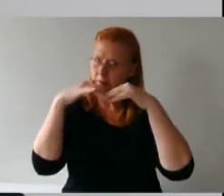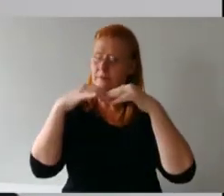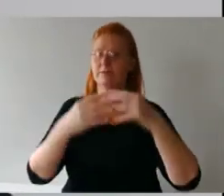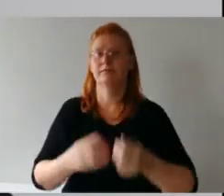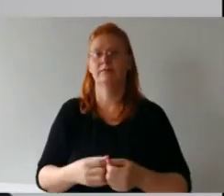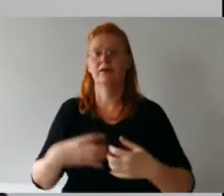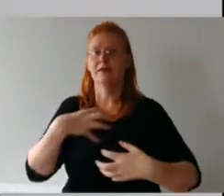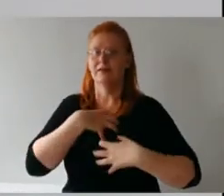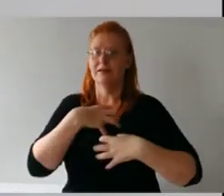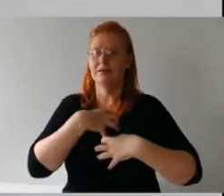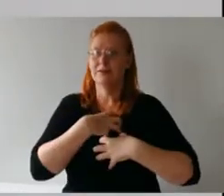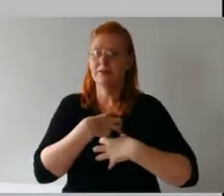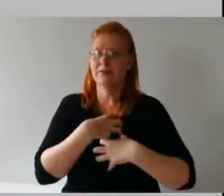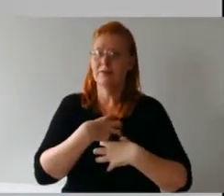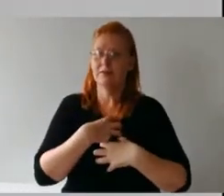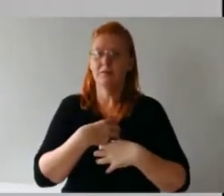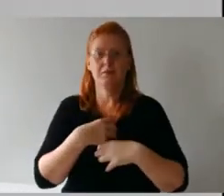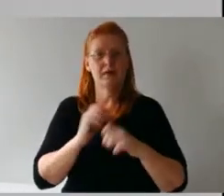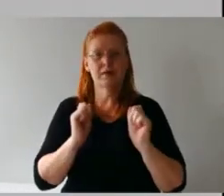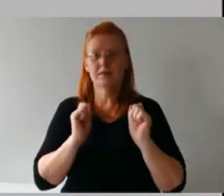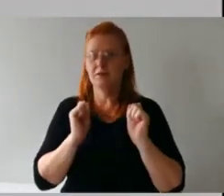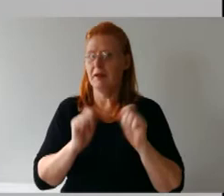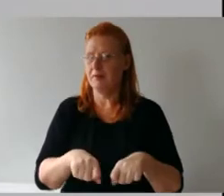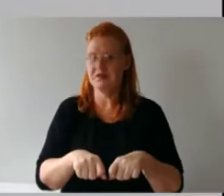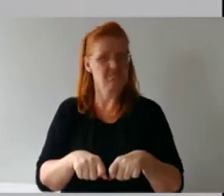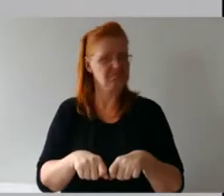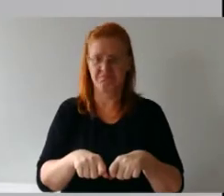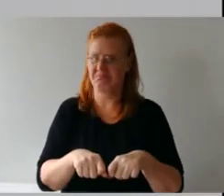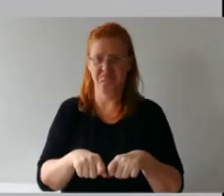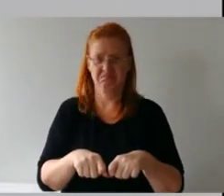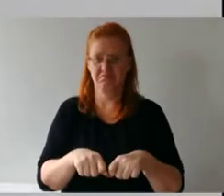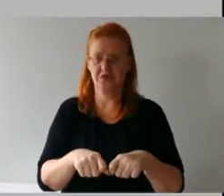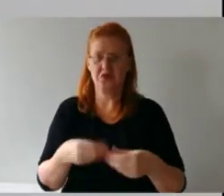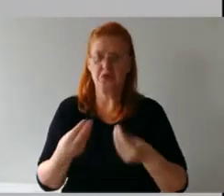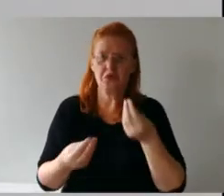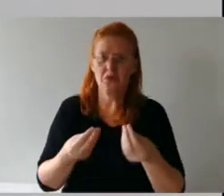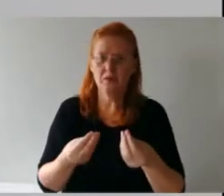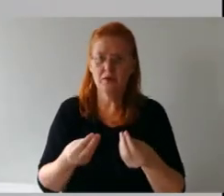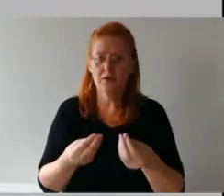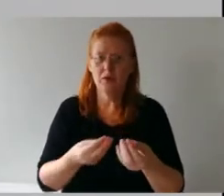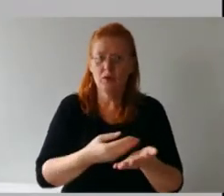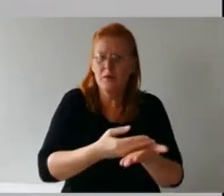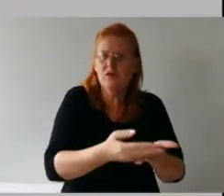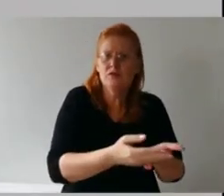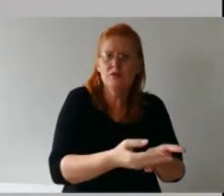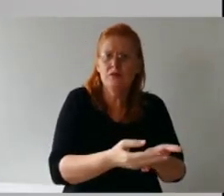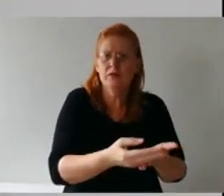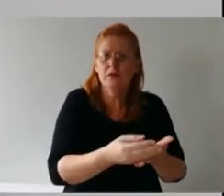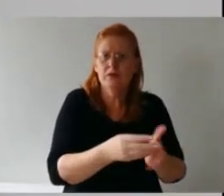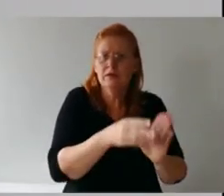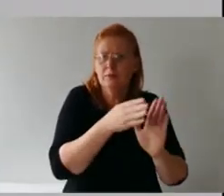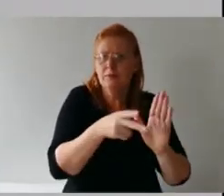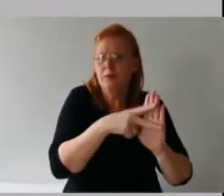A subjetividade, portanto, é impressão de reflexão e vem de certas impressões e sensações. Porém,